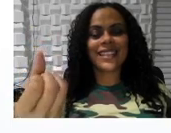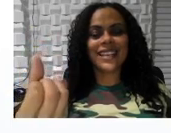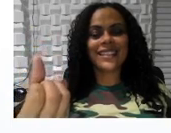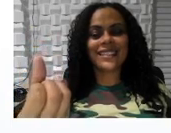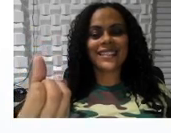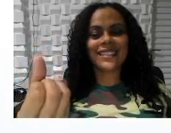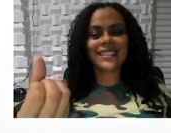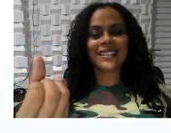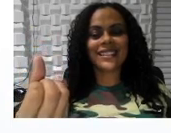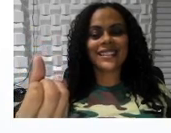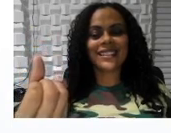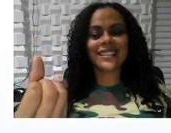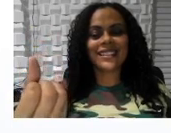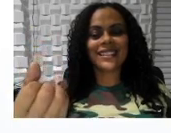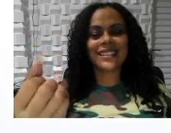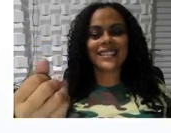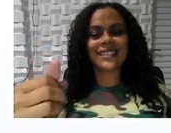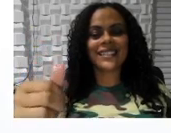6,